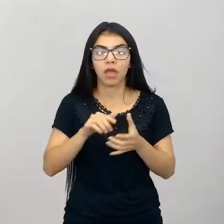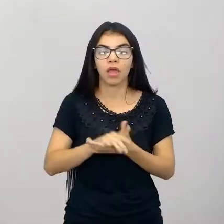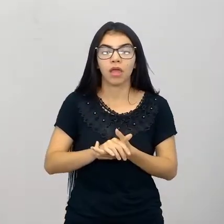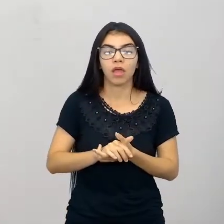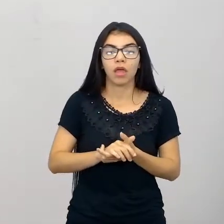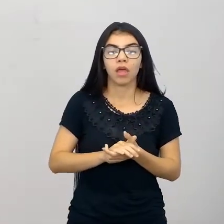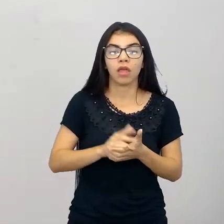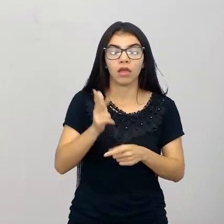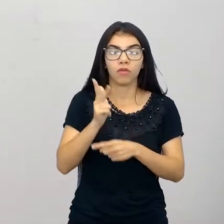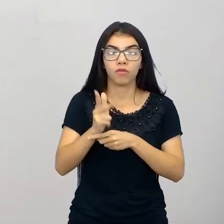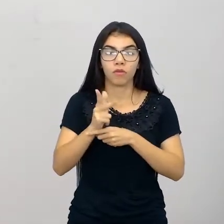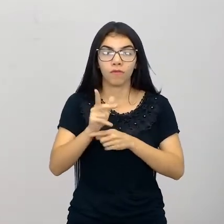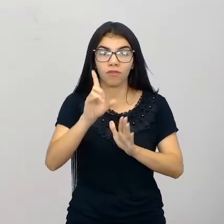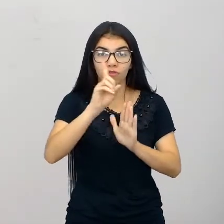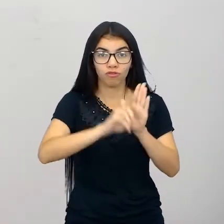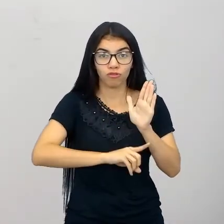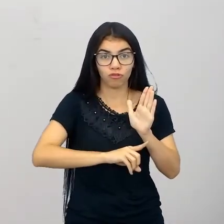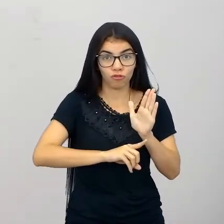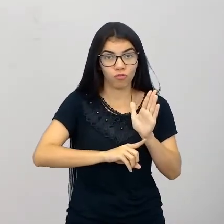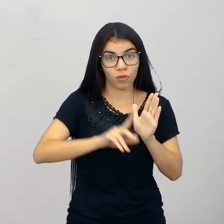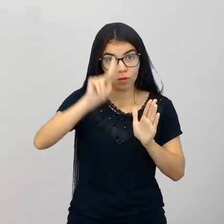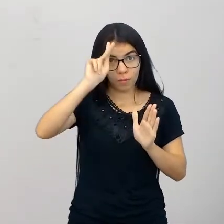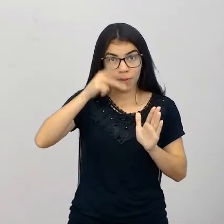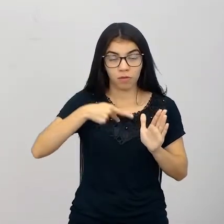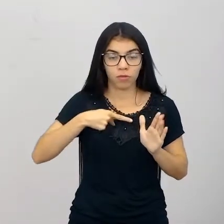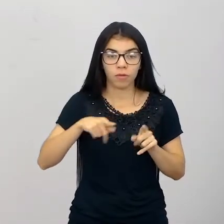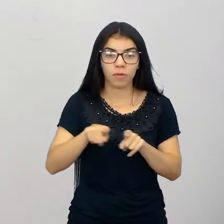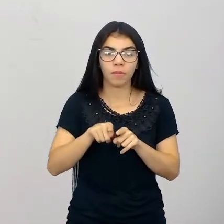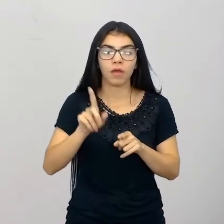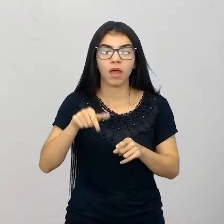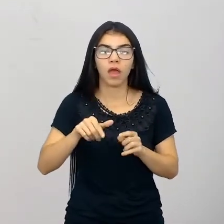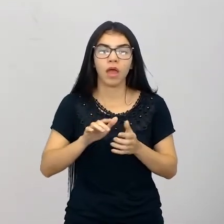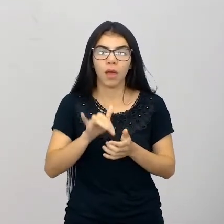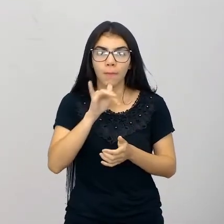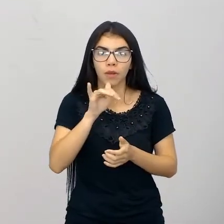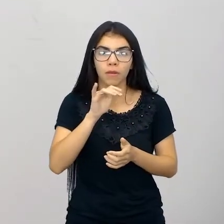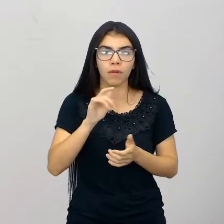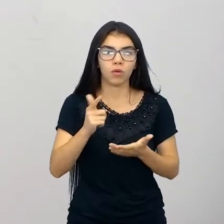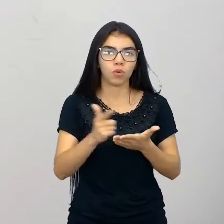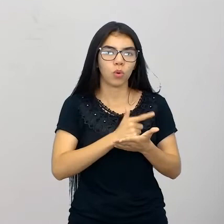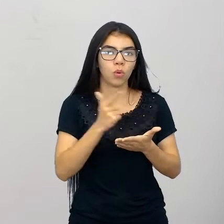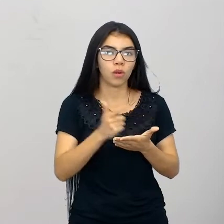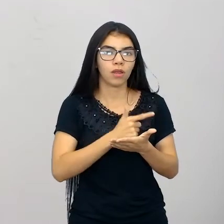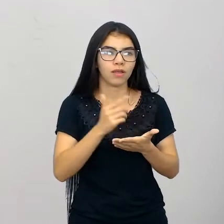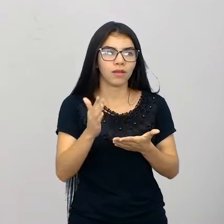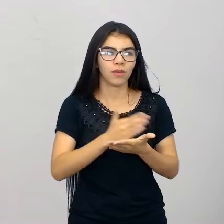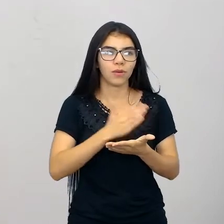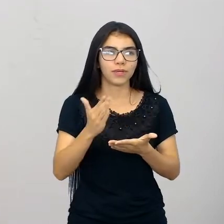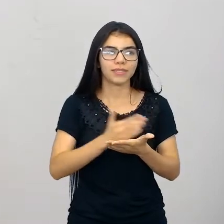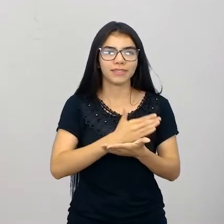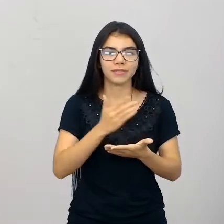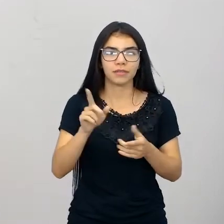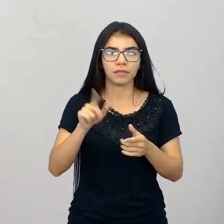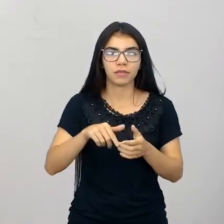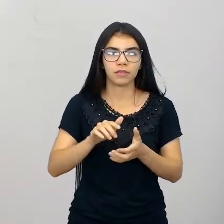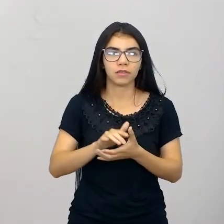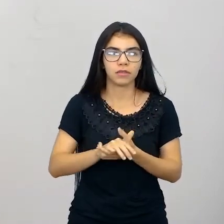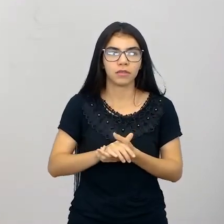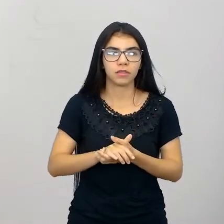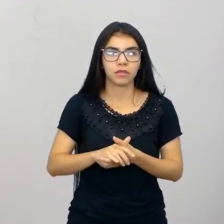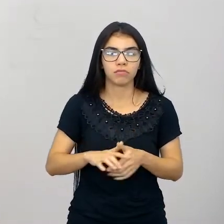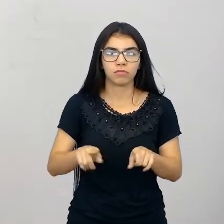autoral, porque quando a gente fala de cinema, assim, não é como um livro que você pede para o filho, neto,